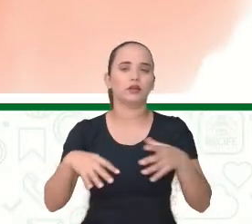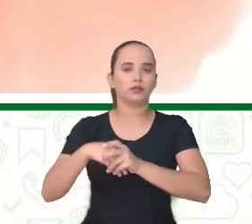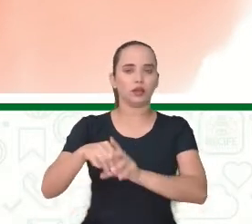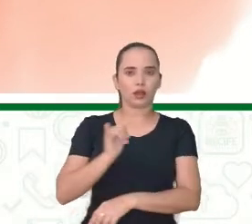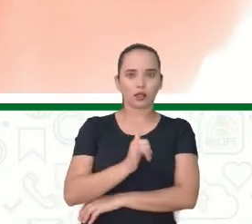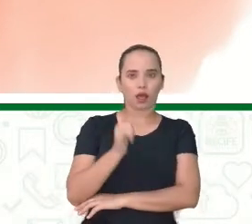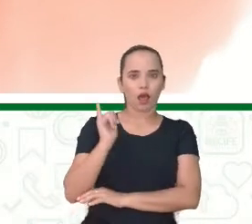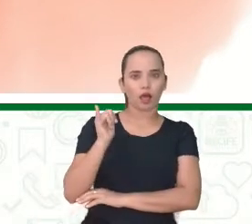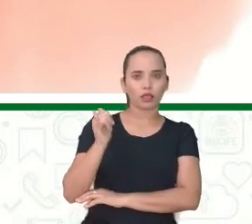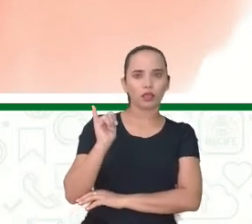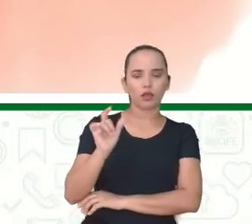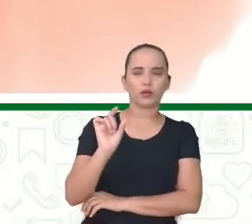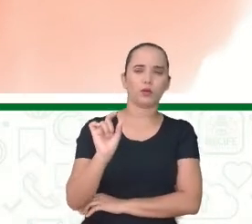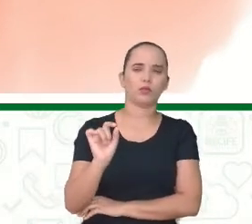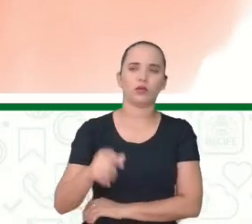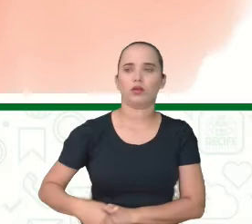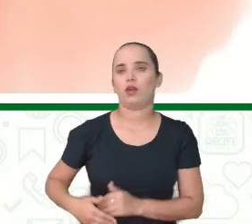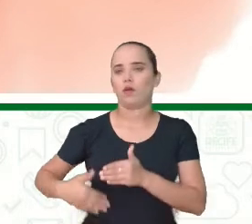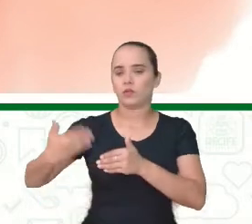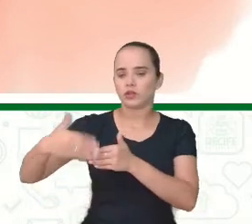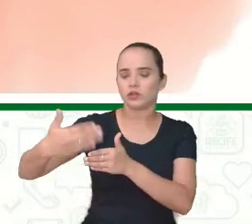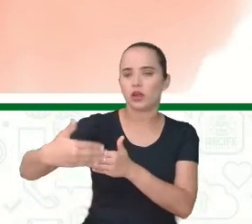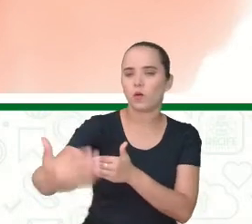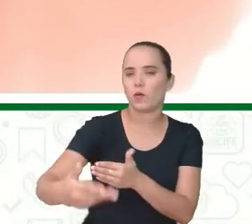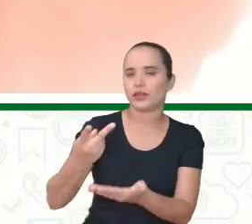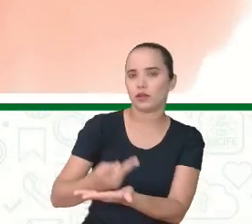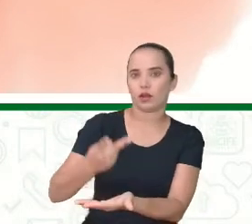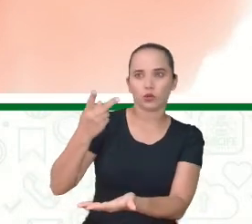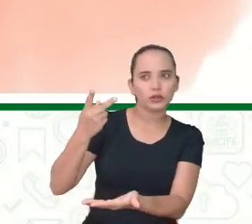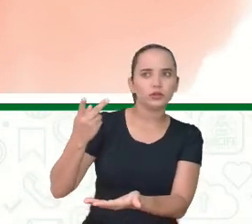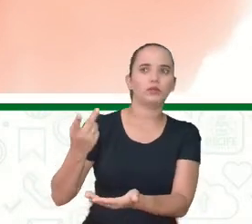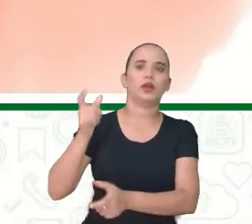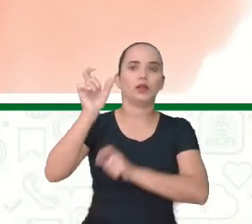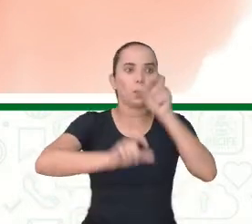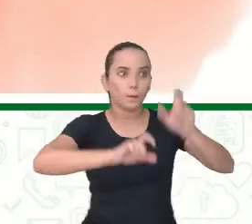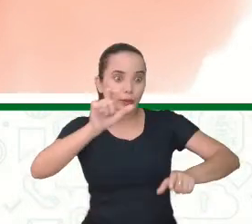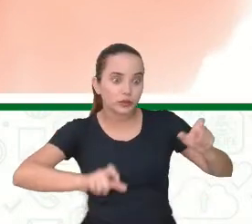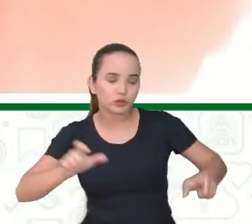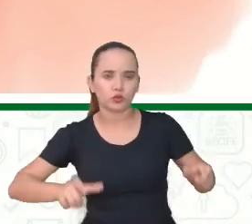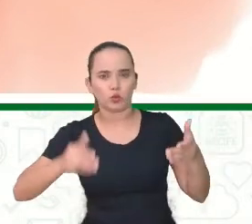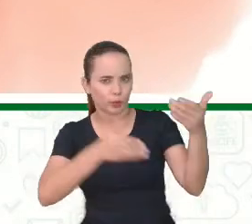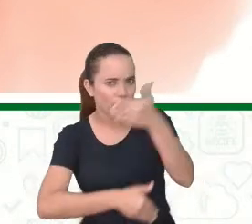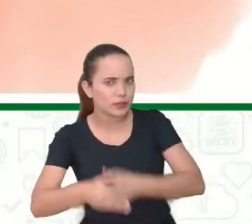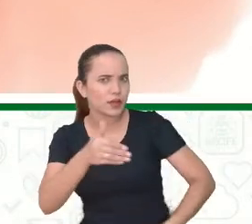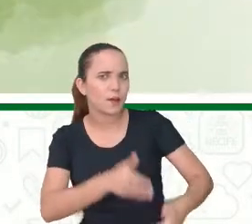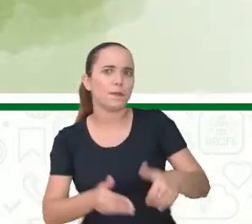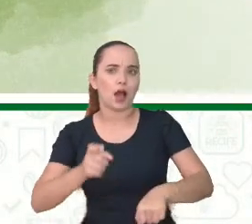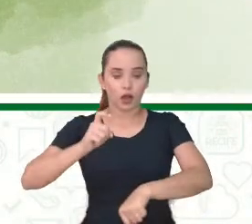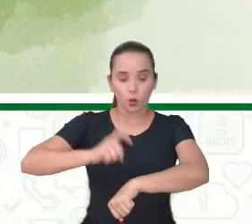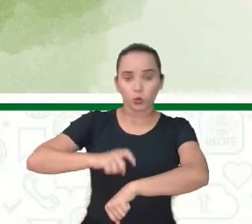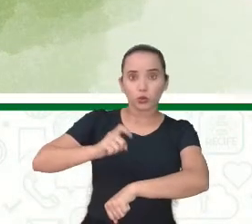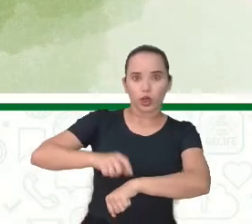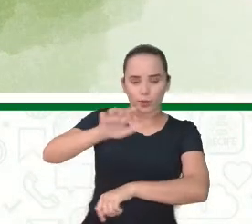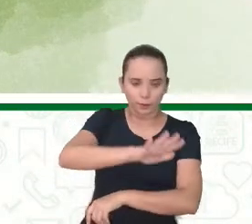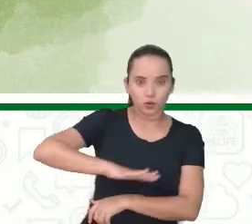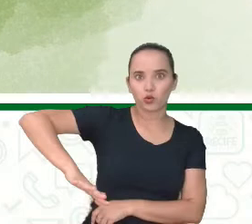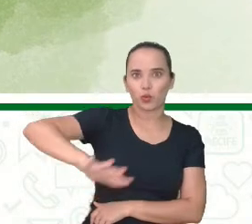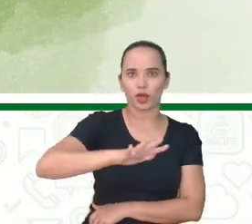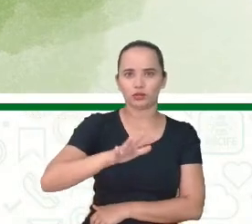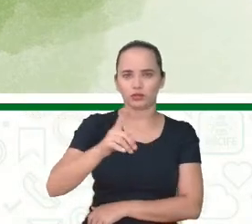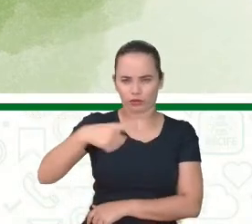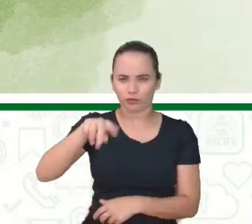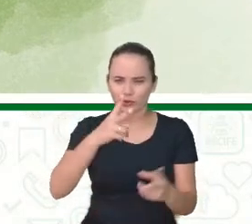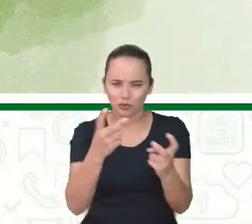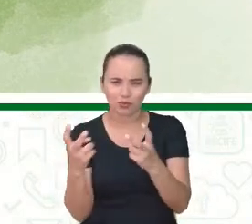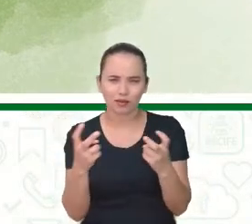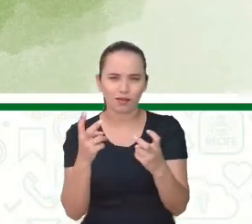como sequências de fatos, pessoas, tempo, espaço. Vocês perceberam isso na fala